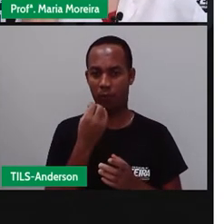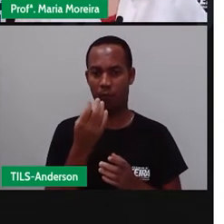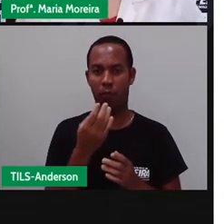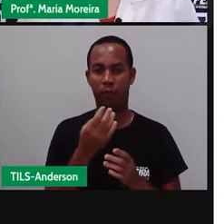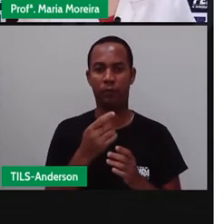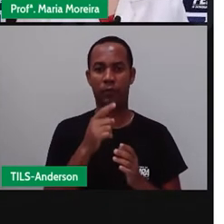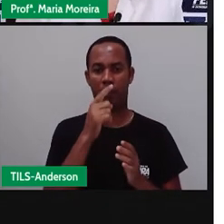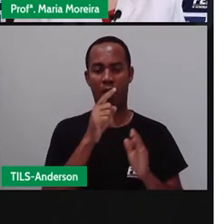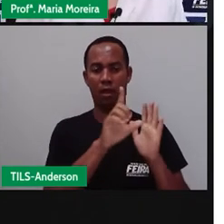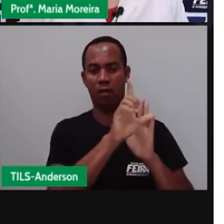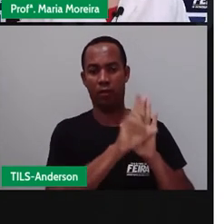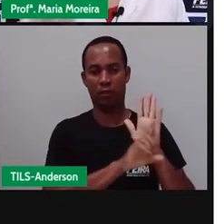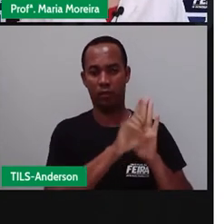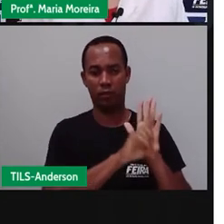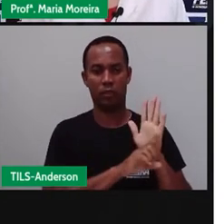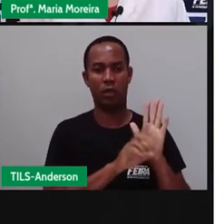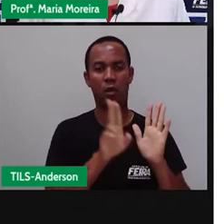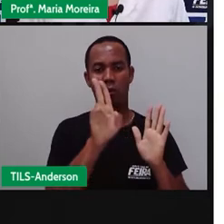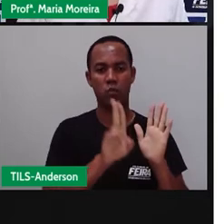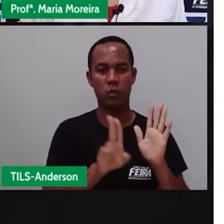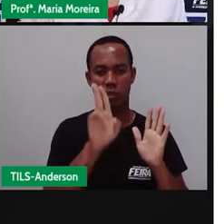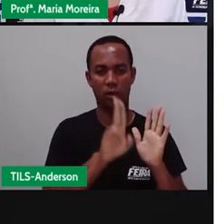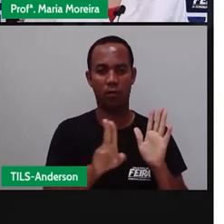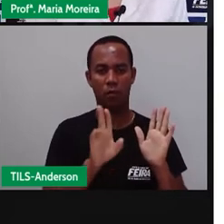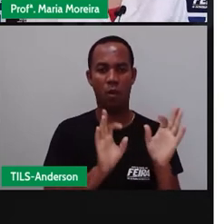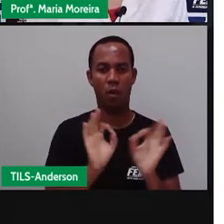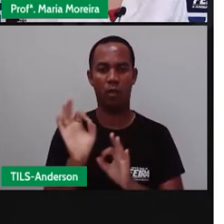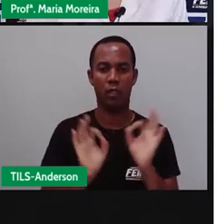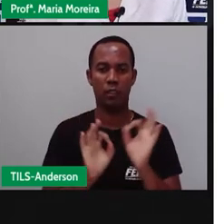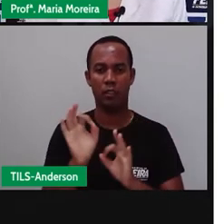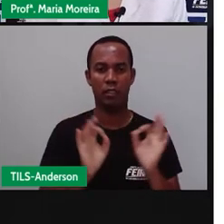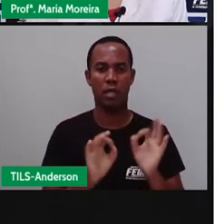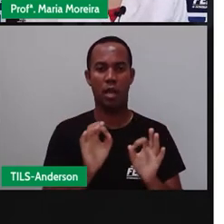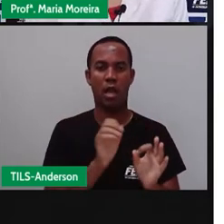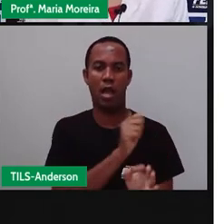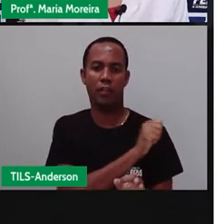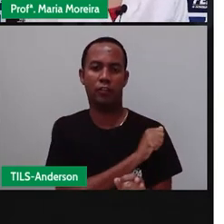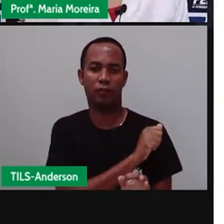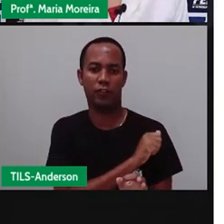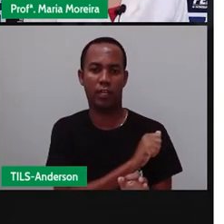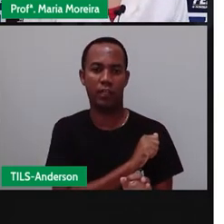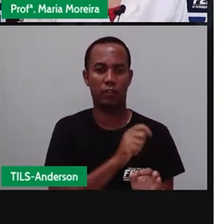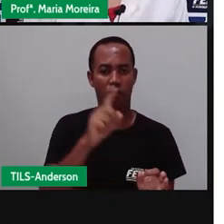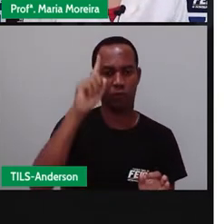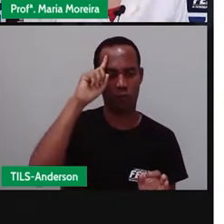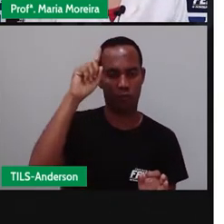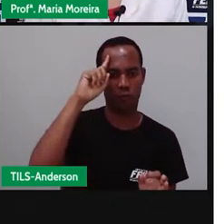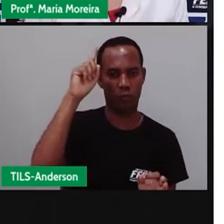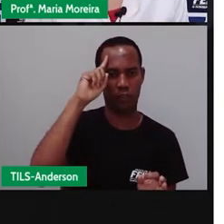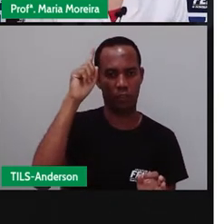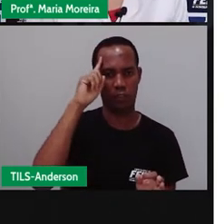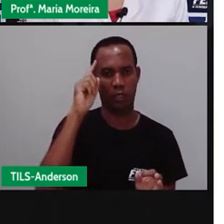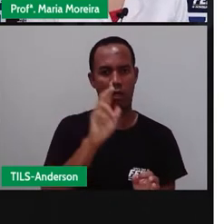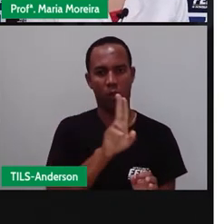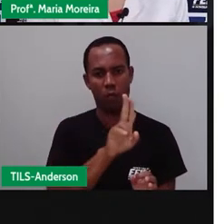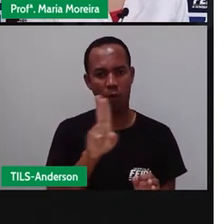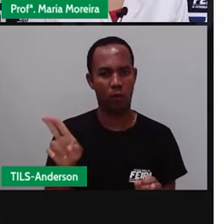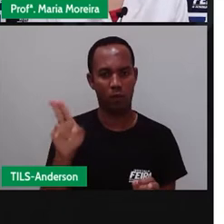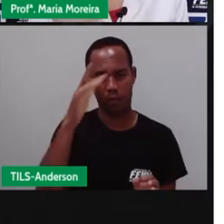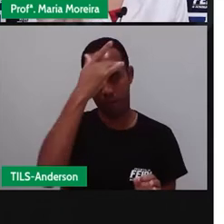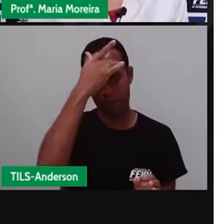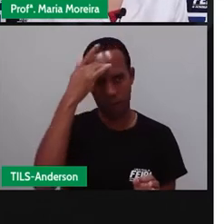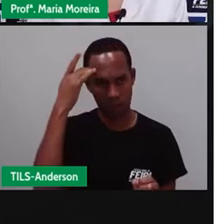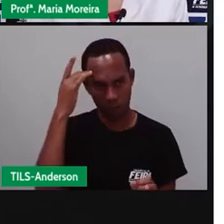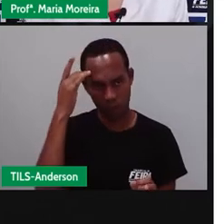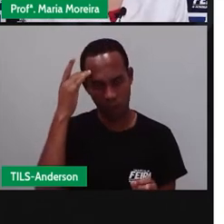é um texto que usamos para organizar atividades do nosso dia a dia, né? Em uma lista escrevemos nomes de pessoas, como a